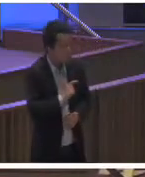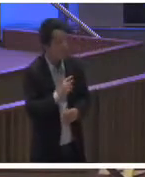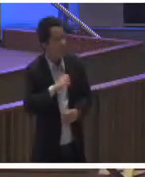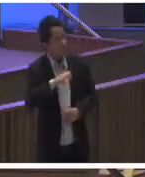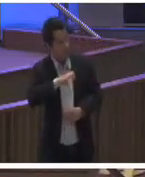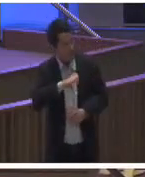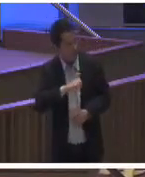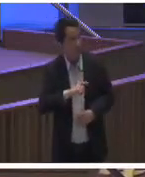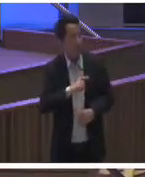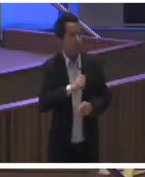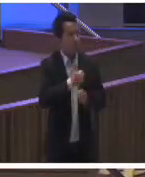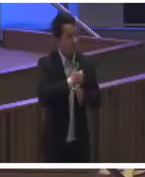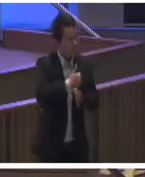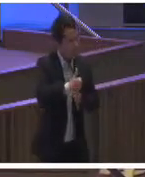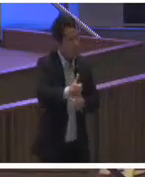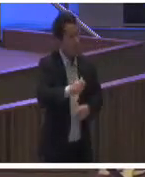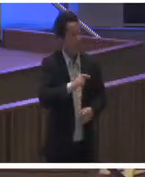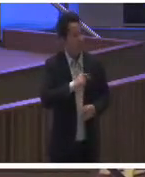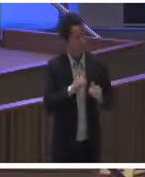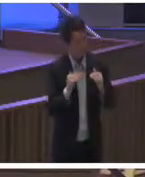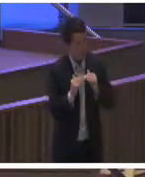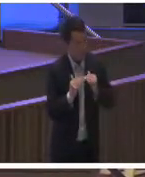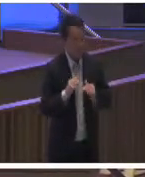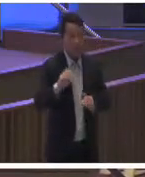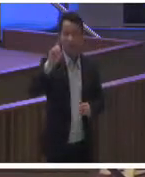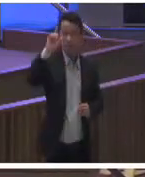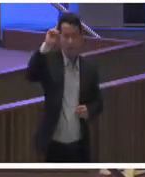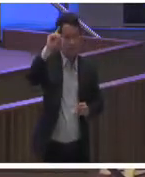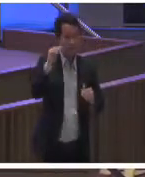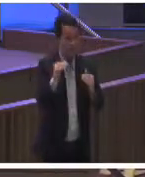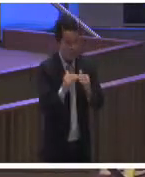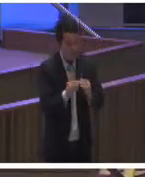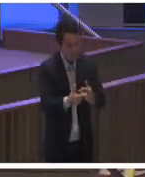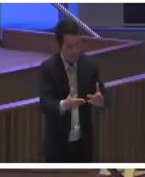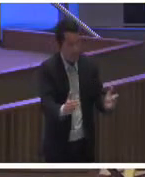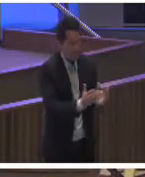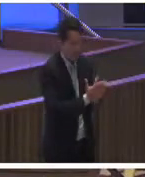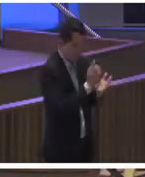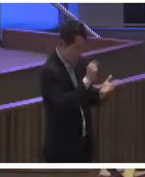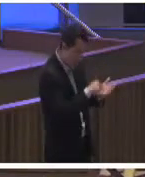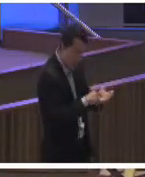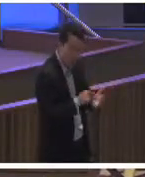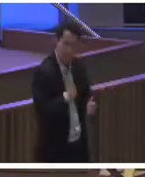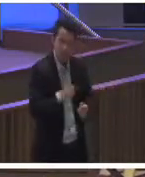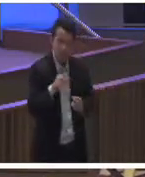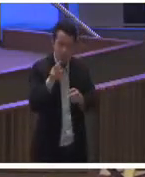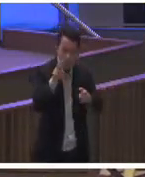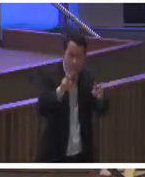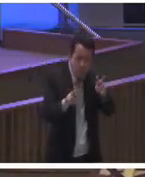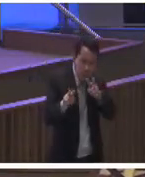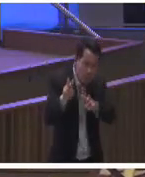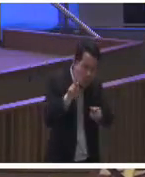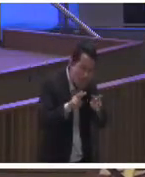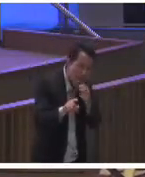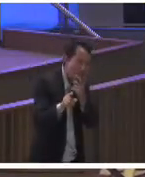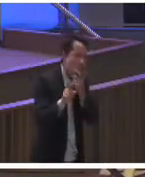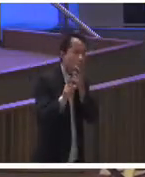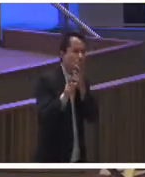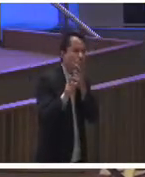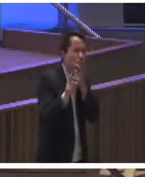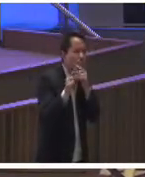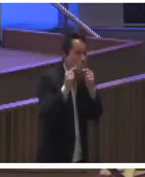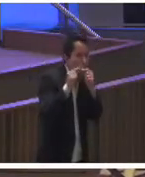gente começa a ver se há coerência ou não com esses valores, princípios e